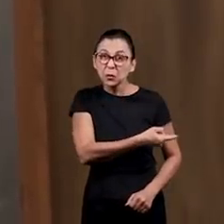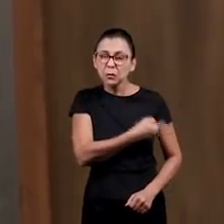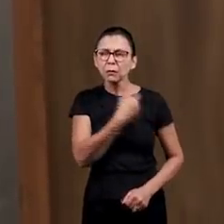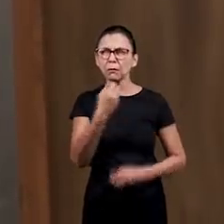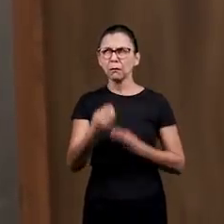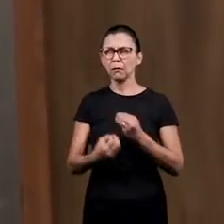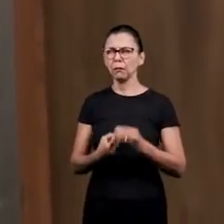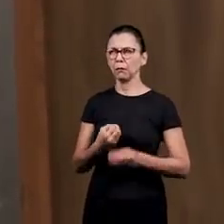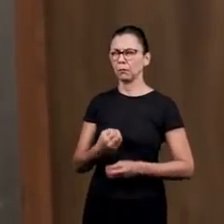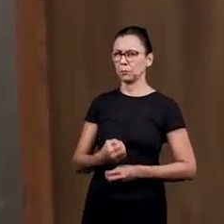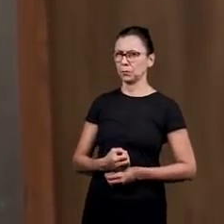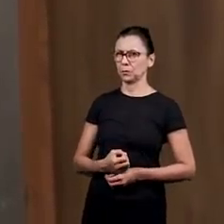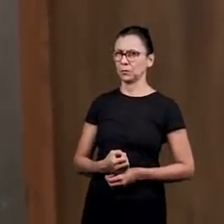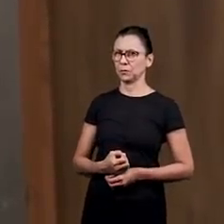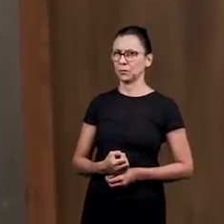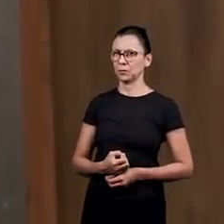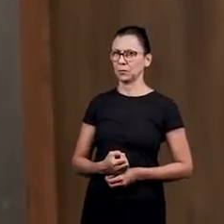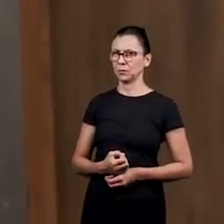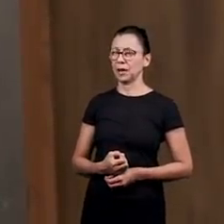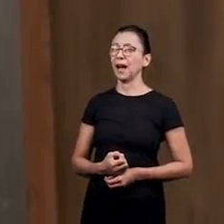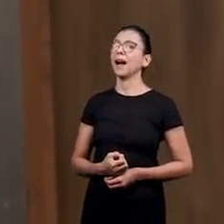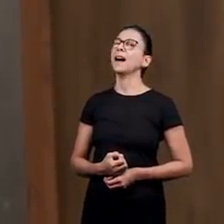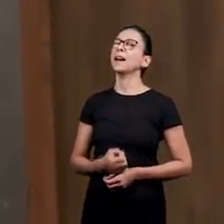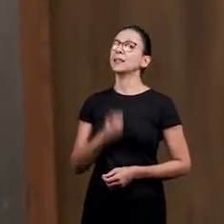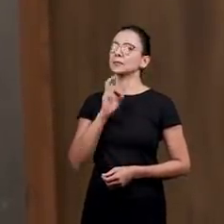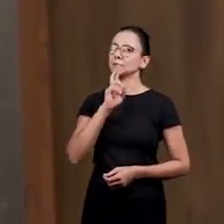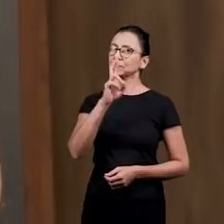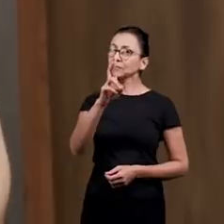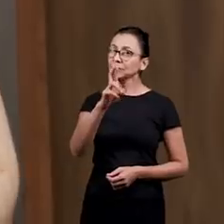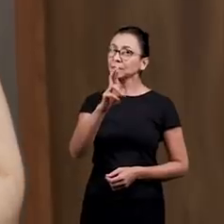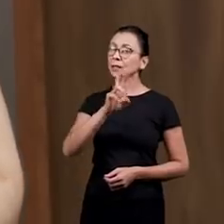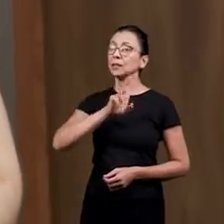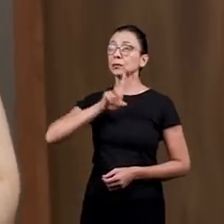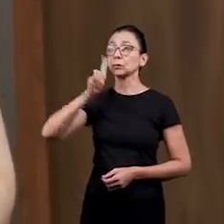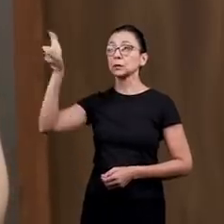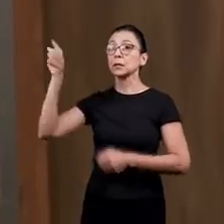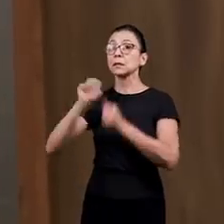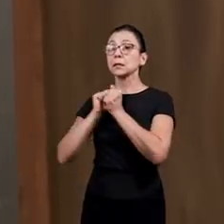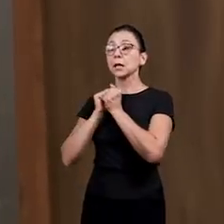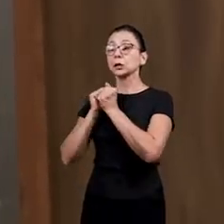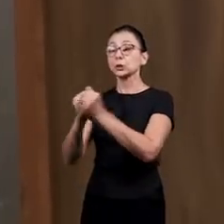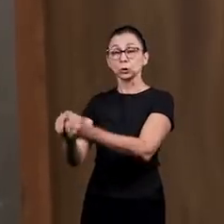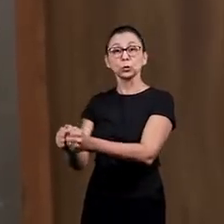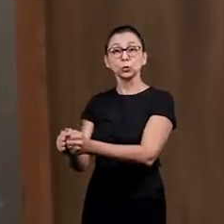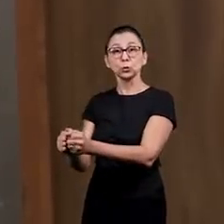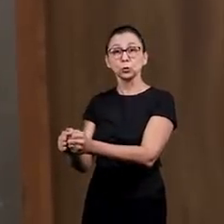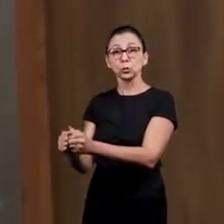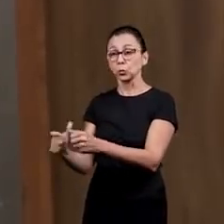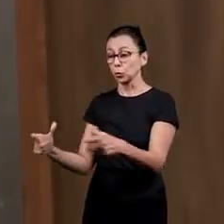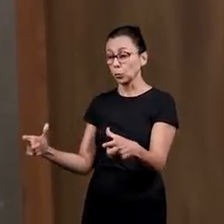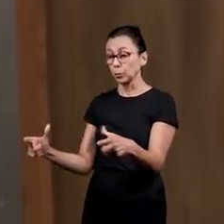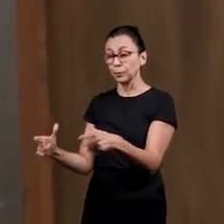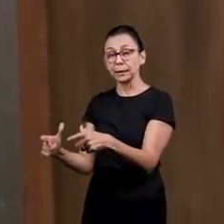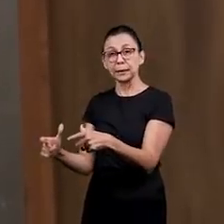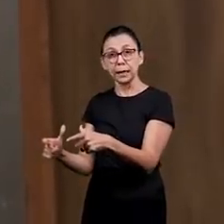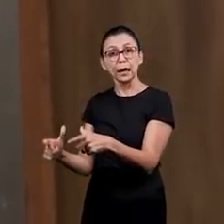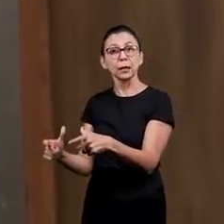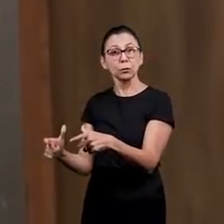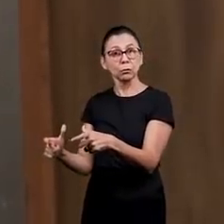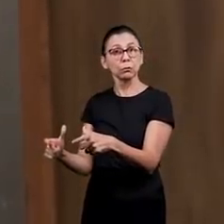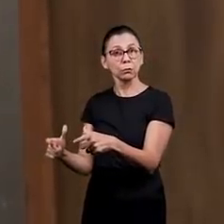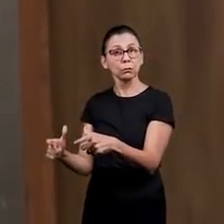Quando Deus está com esses 300 homens? Deus não está interessado